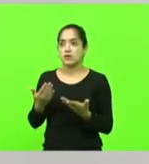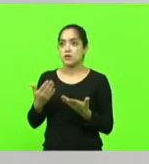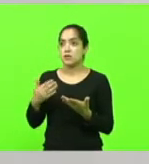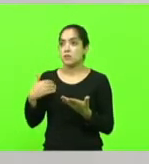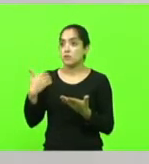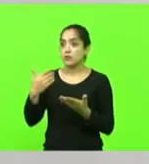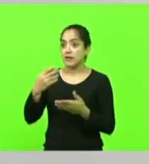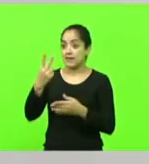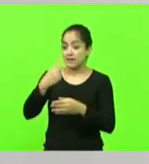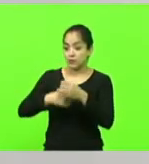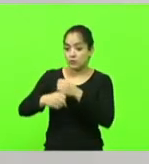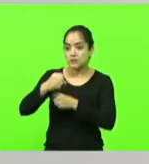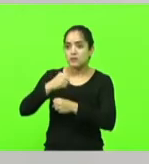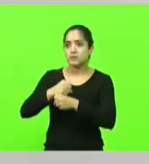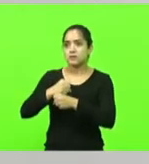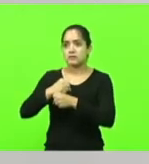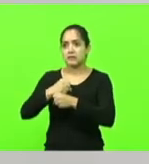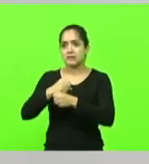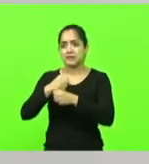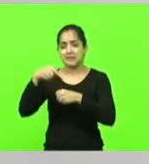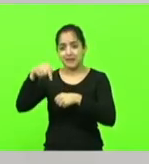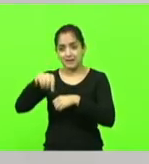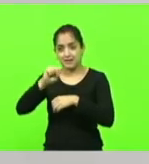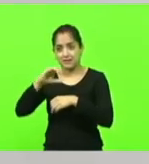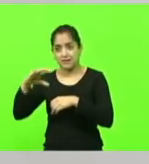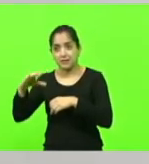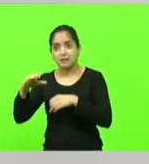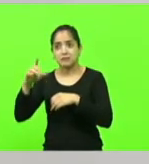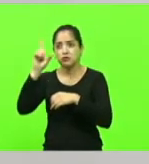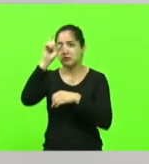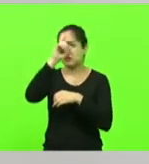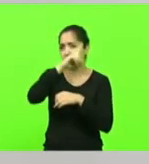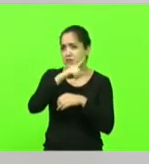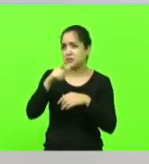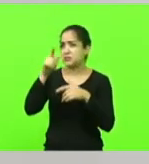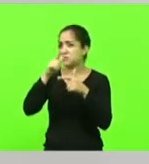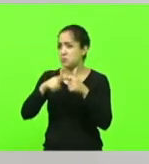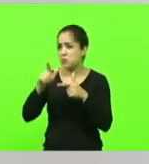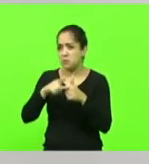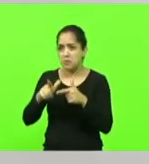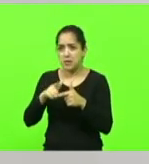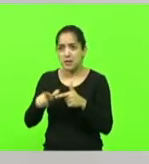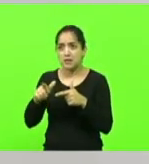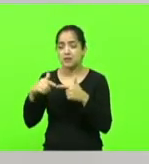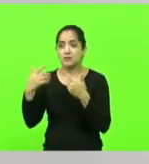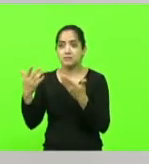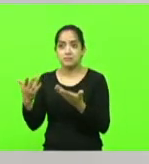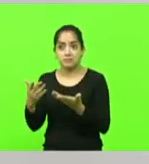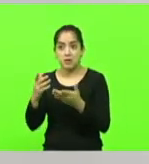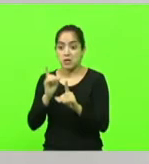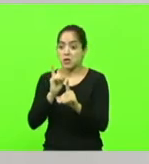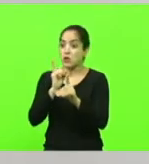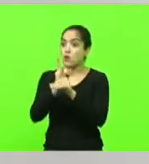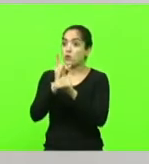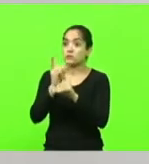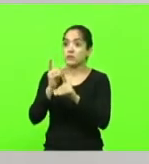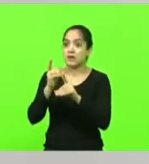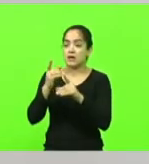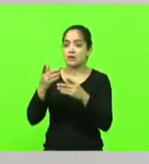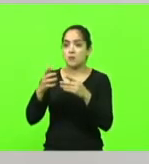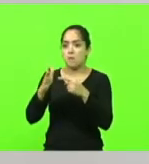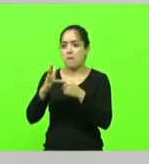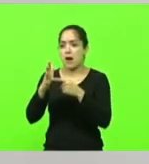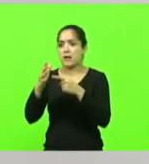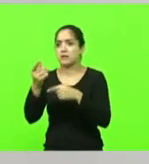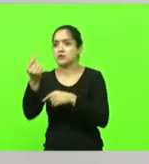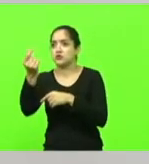2 anos atrás o Estado estava numa situação muito difícil. Então, ou de duas úmeras, encontraram a máquina do dinheiro, ou